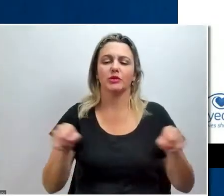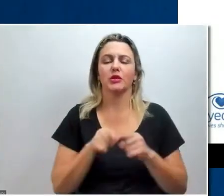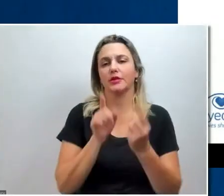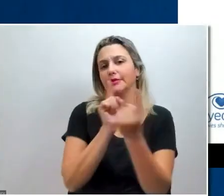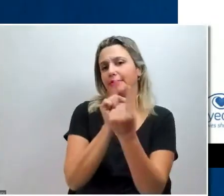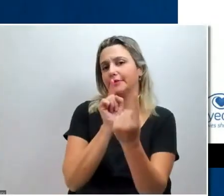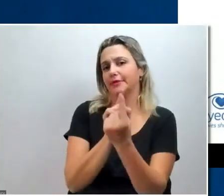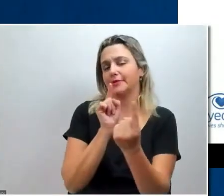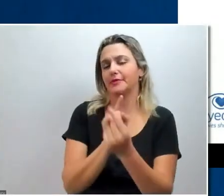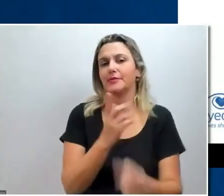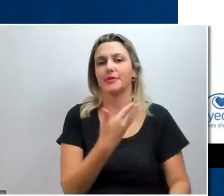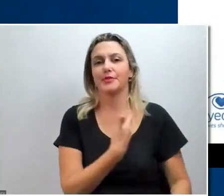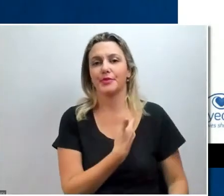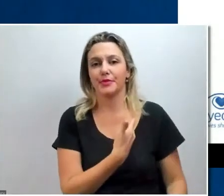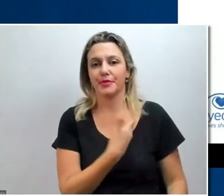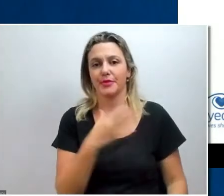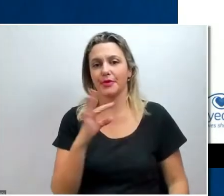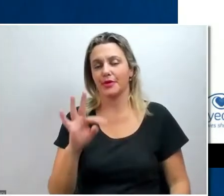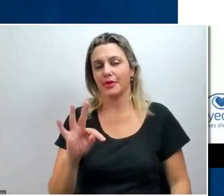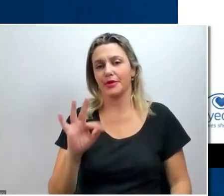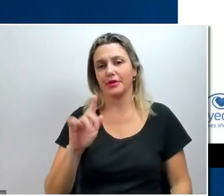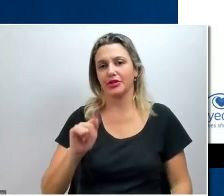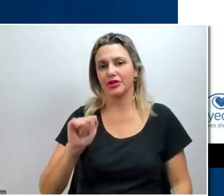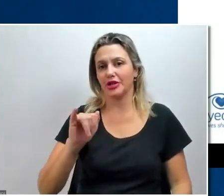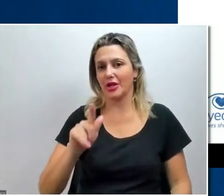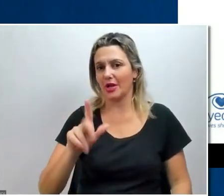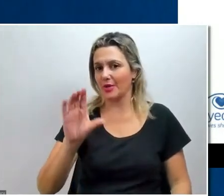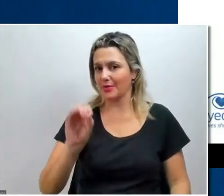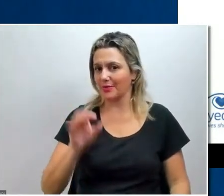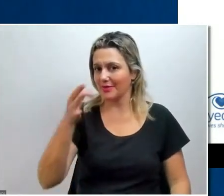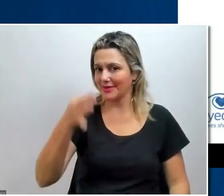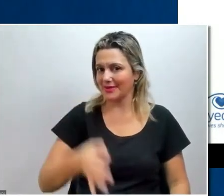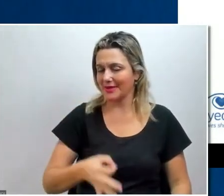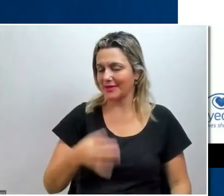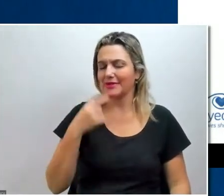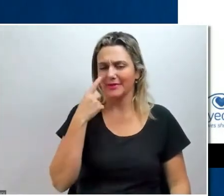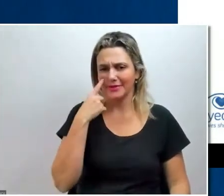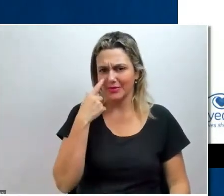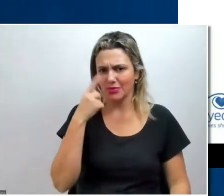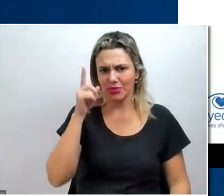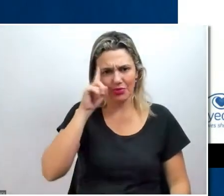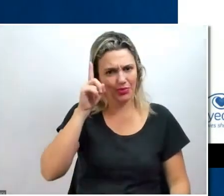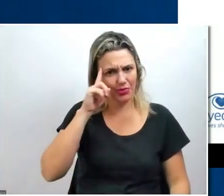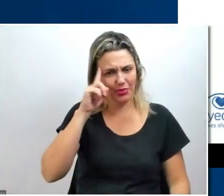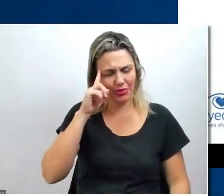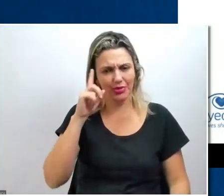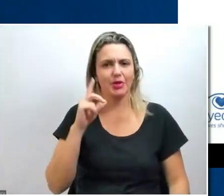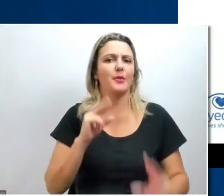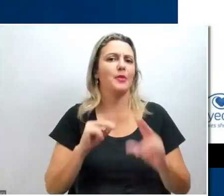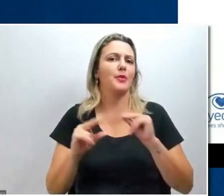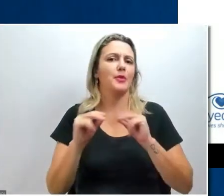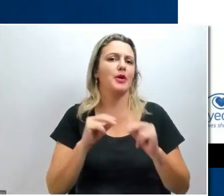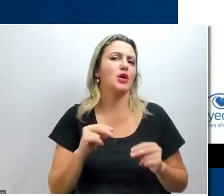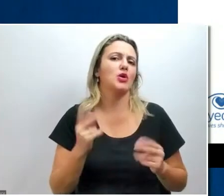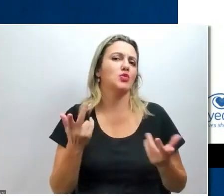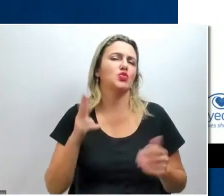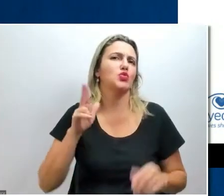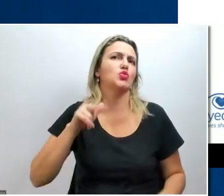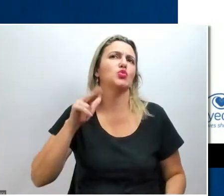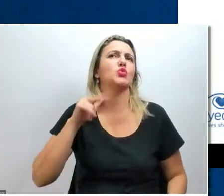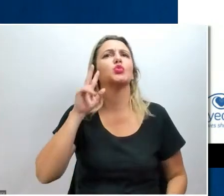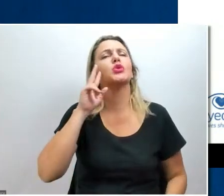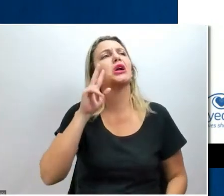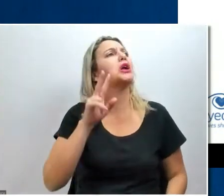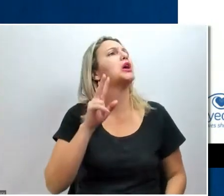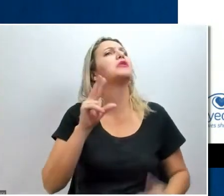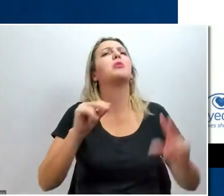colega Tiago, com certeza, ouve isso todos os dias também, né? Nunca ouvi falar em autismo, as pessoas